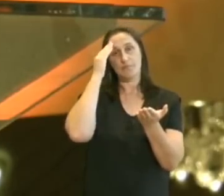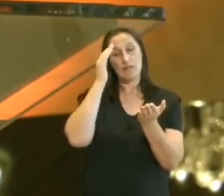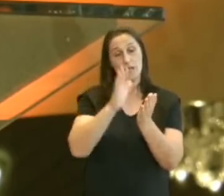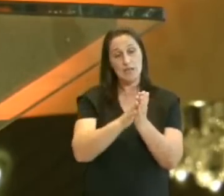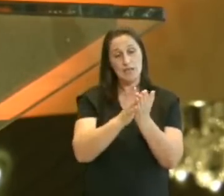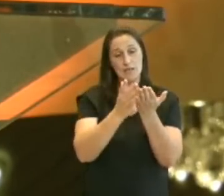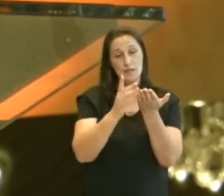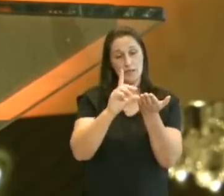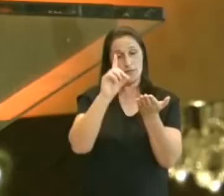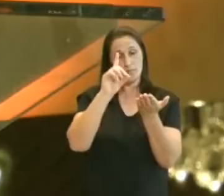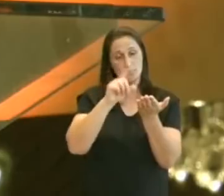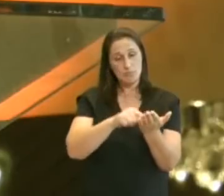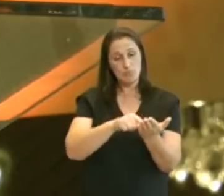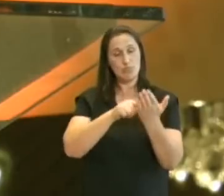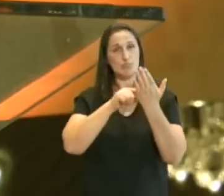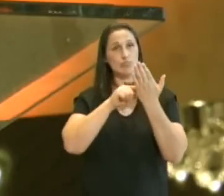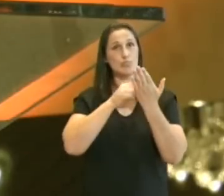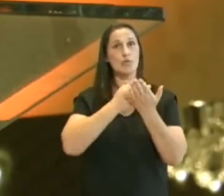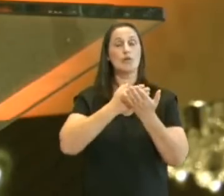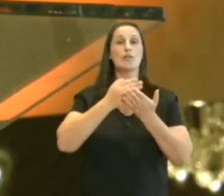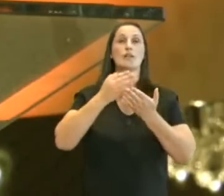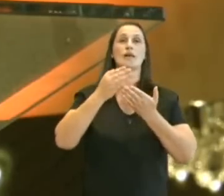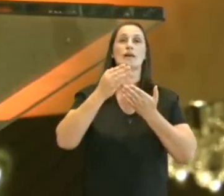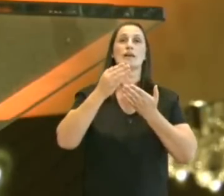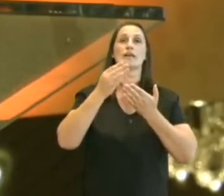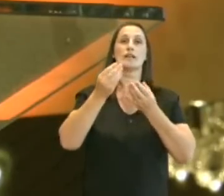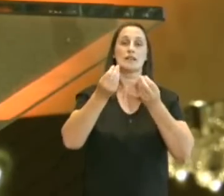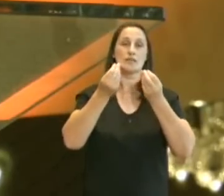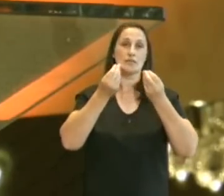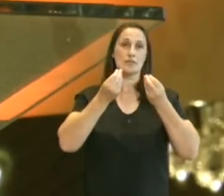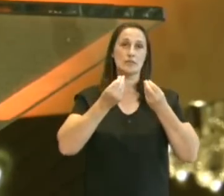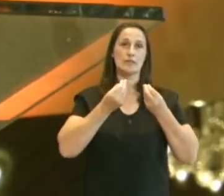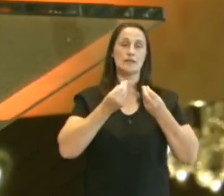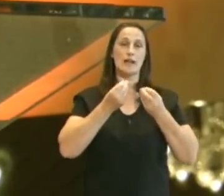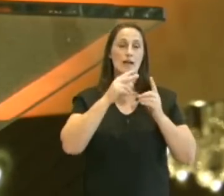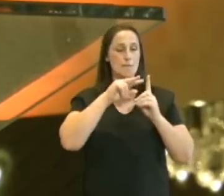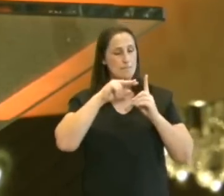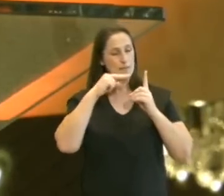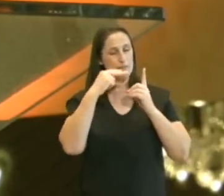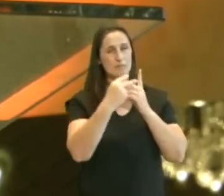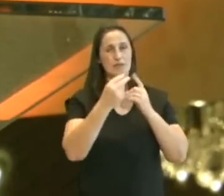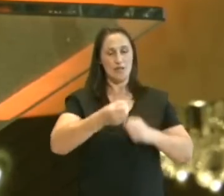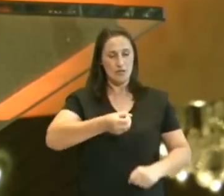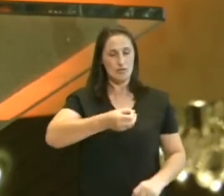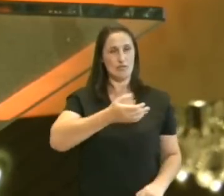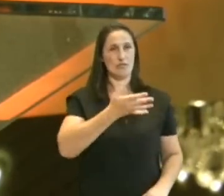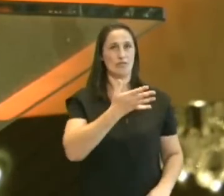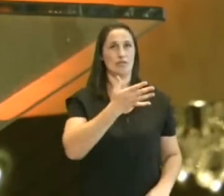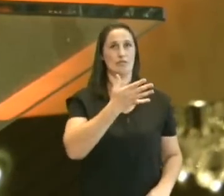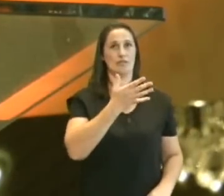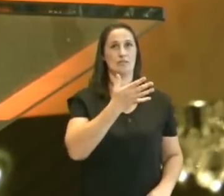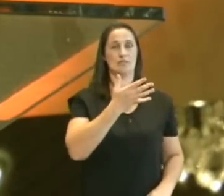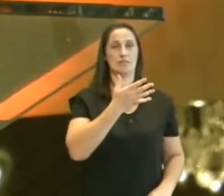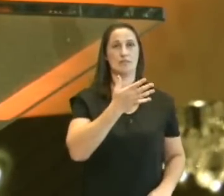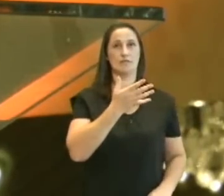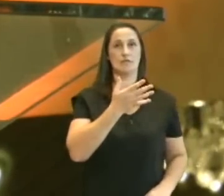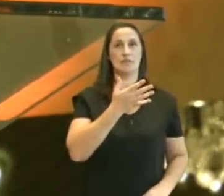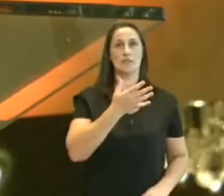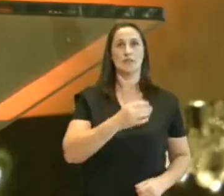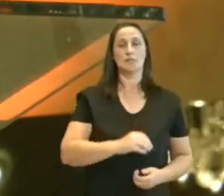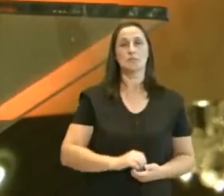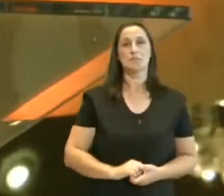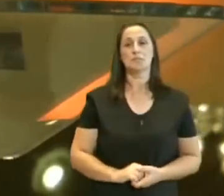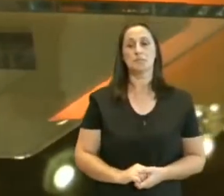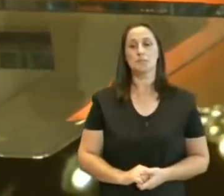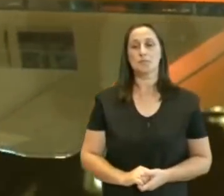de Deus começa a colocar em nós uma perspectiva nova a respeito da realidade.